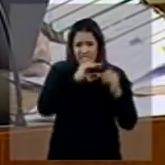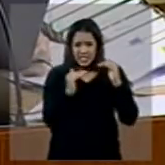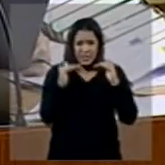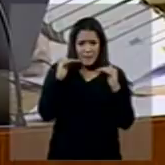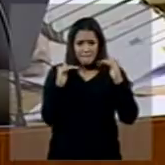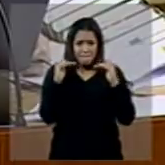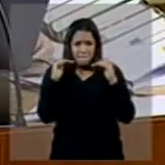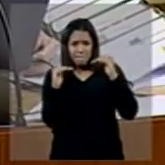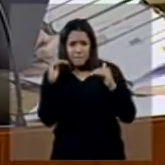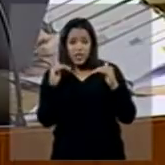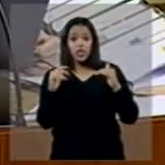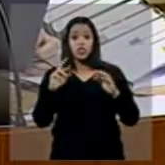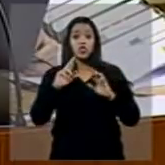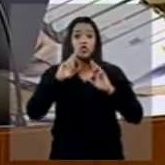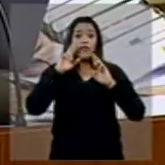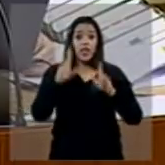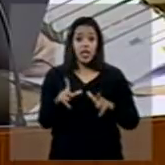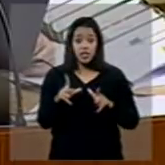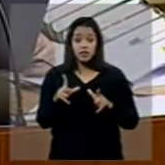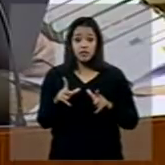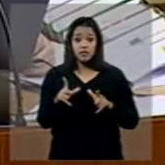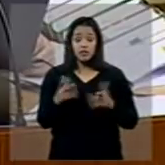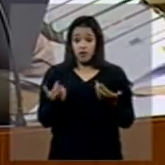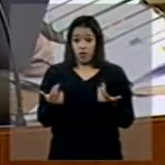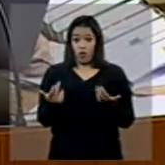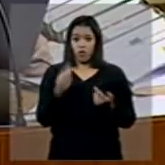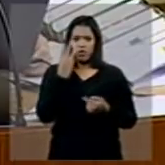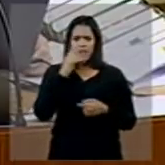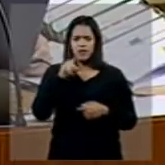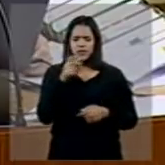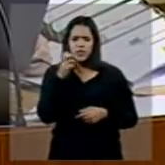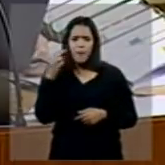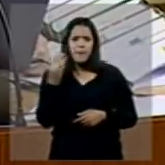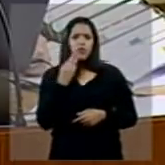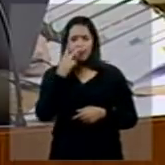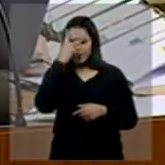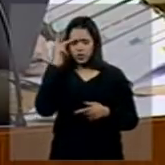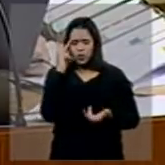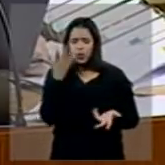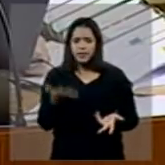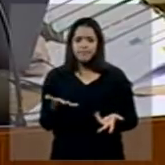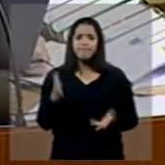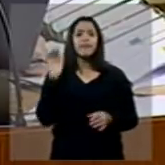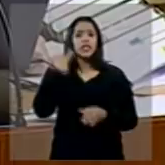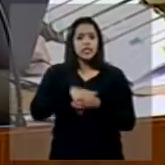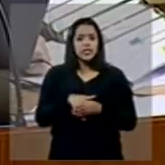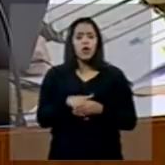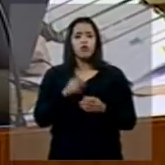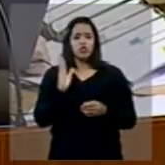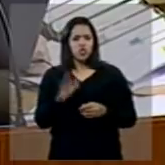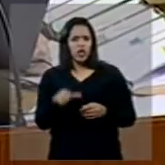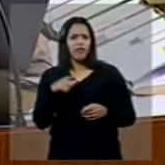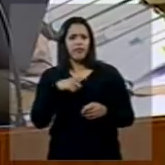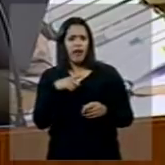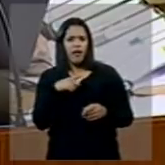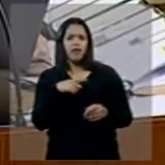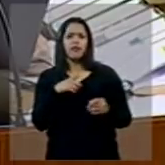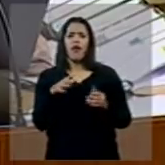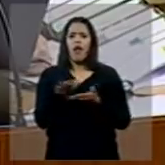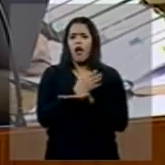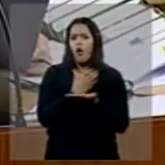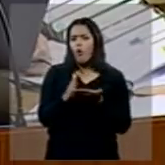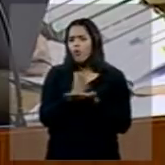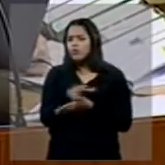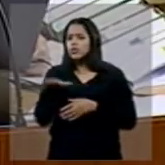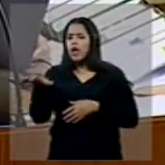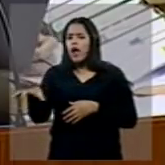uma diferença desta natureza, numa eleição que já vem sendo questionada, questionada por determinados setores e